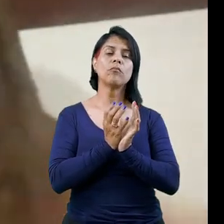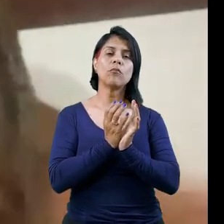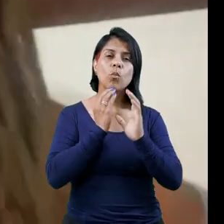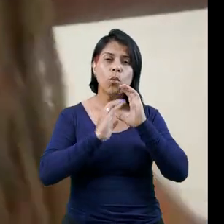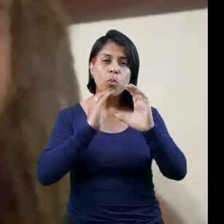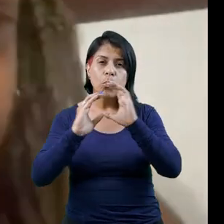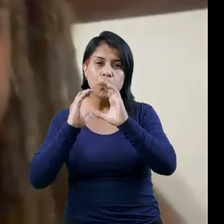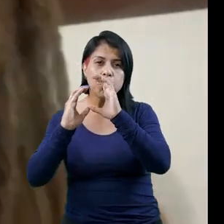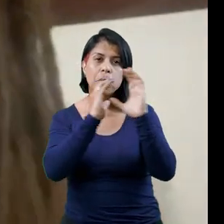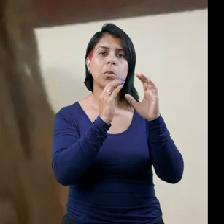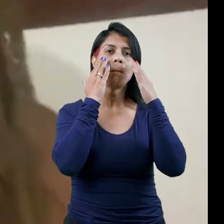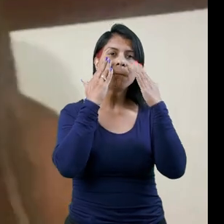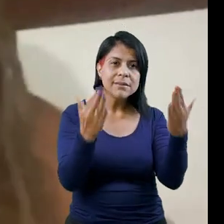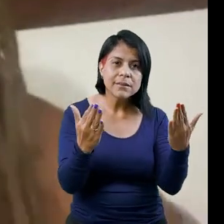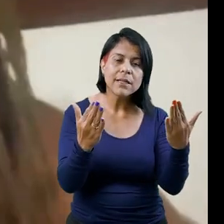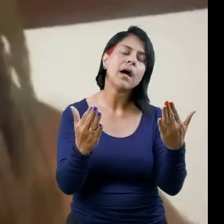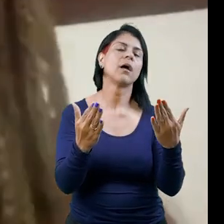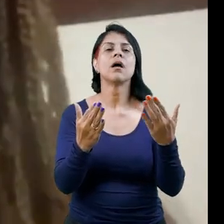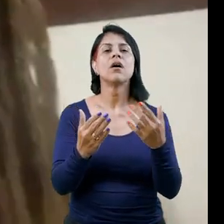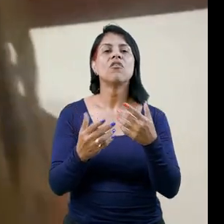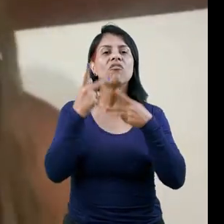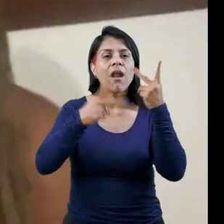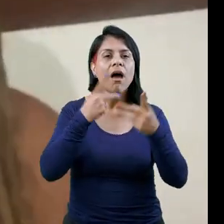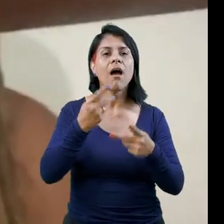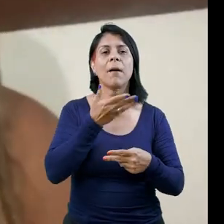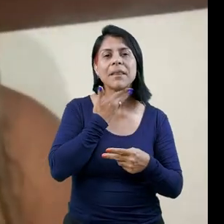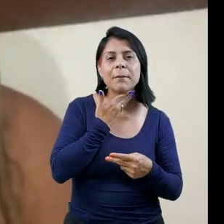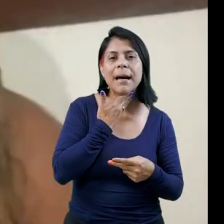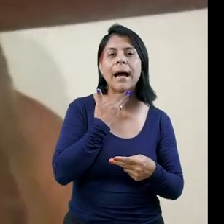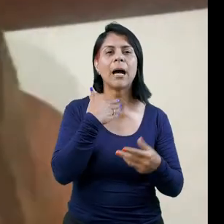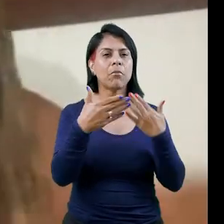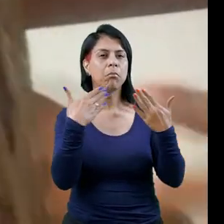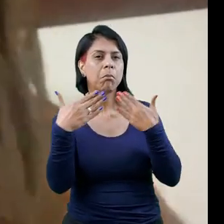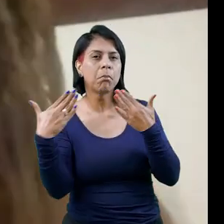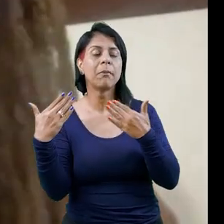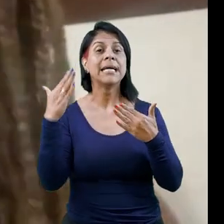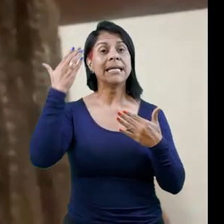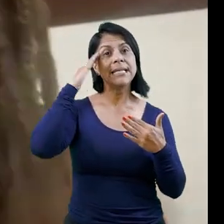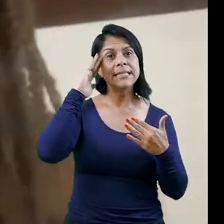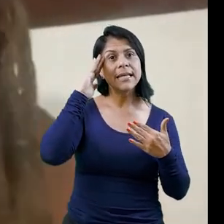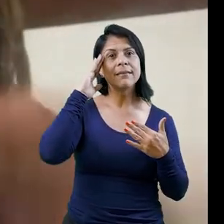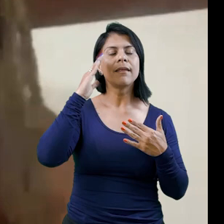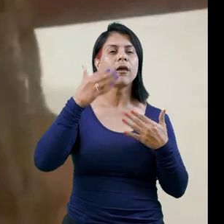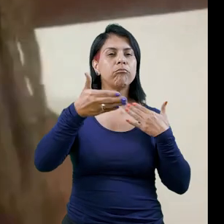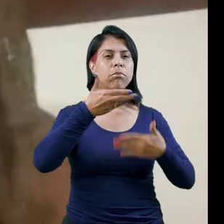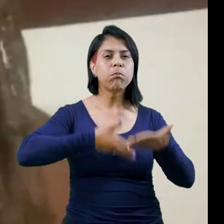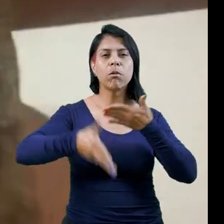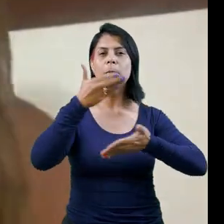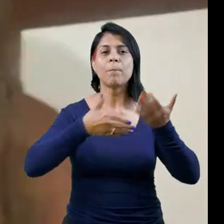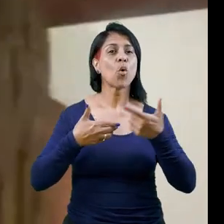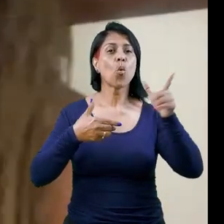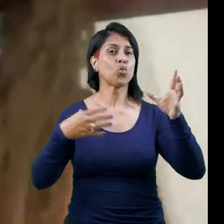comunicarmos, nos apresentarmos, palavrearmos, nos entendermos de inúmeras